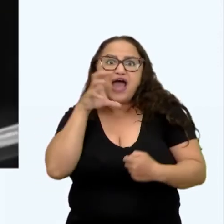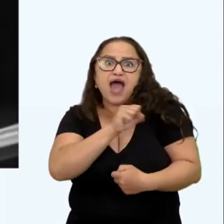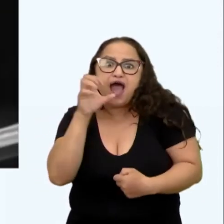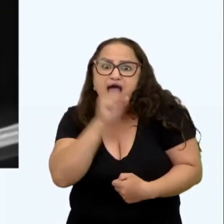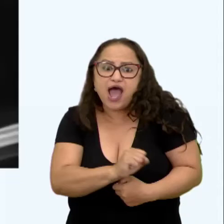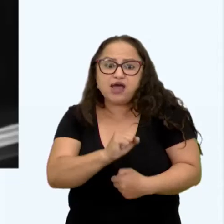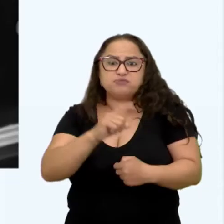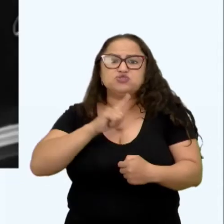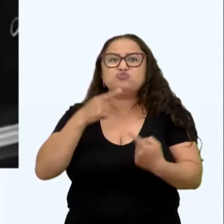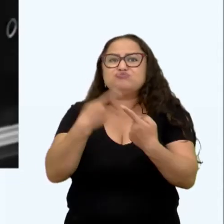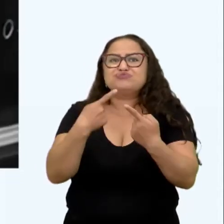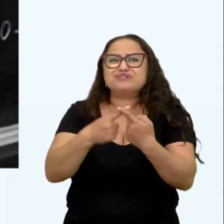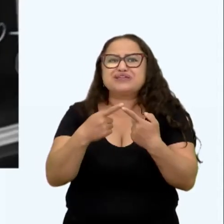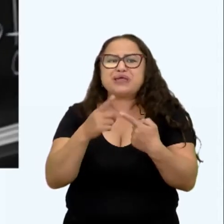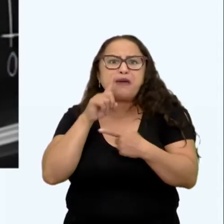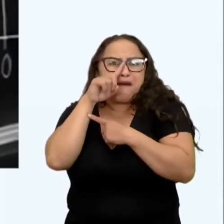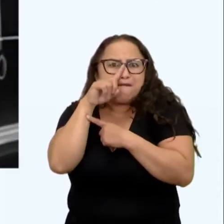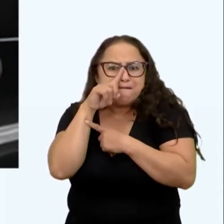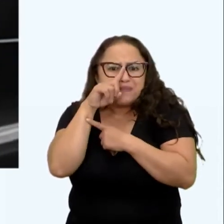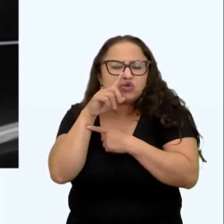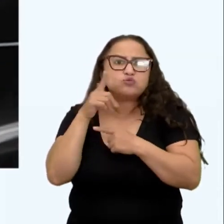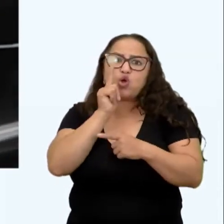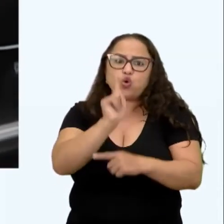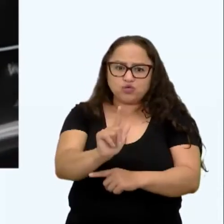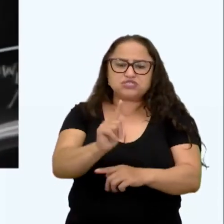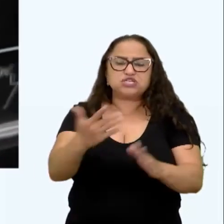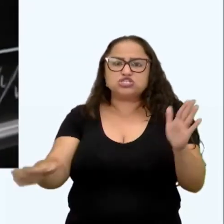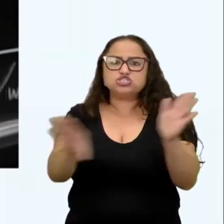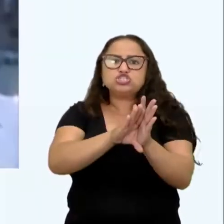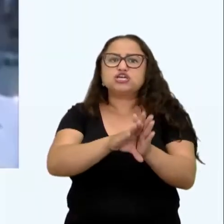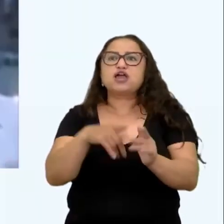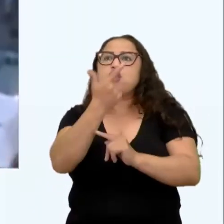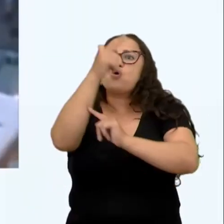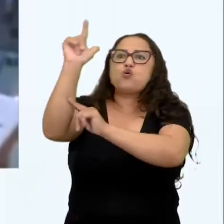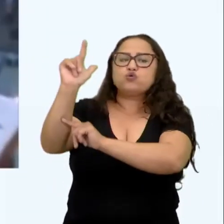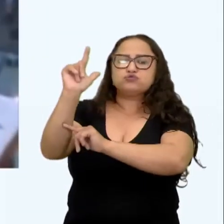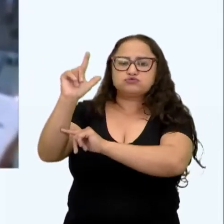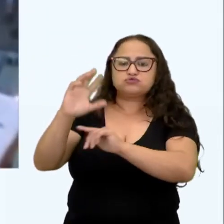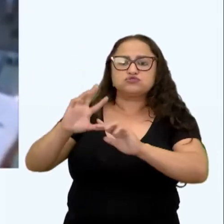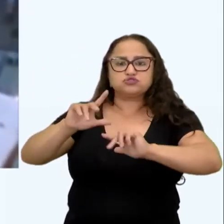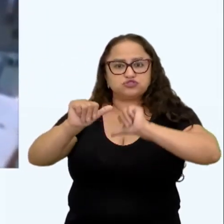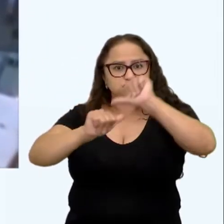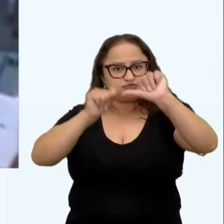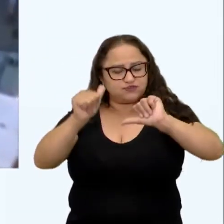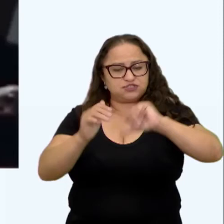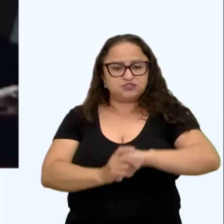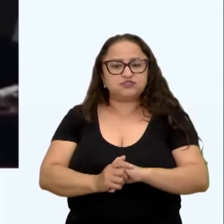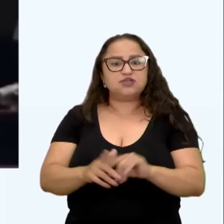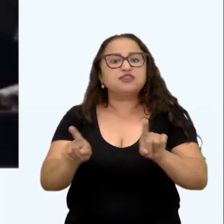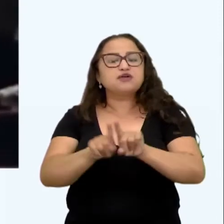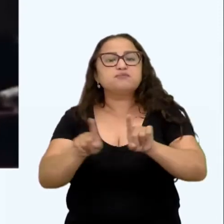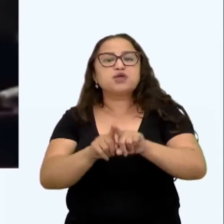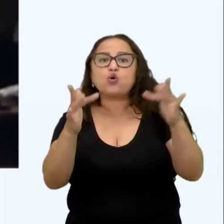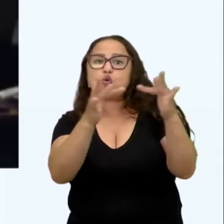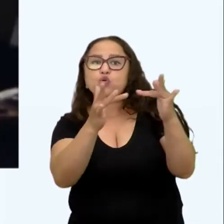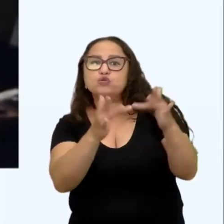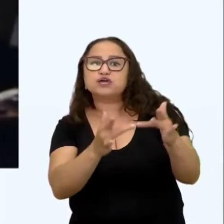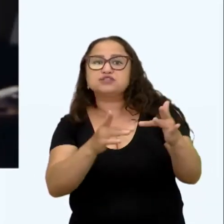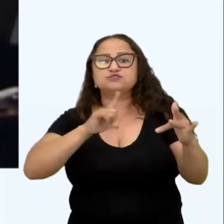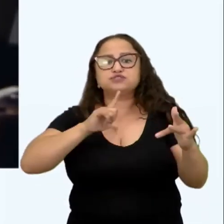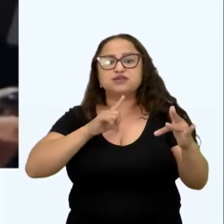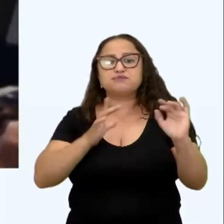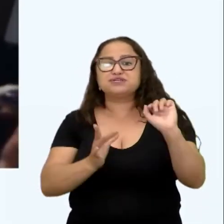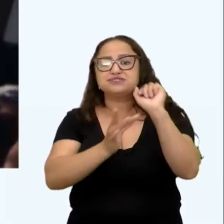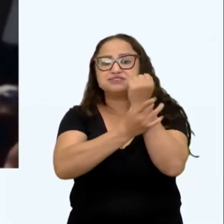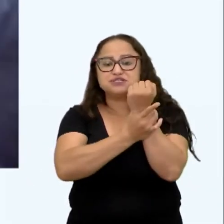em manobra crítica, para garantir a rápida chegada ao outro lado. Não apenas para retomar o contato, mas também para assegurar